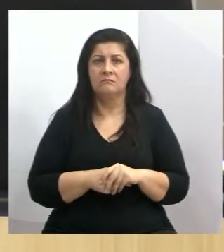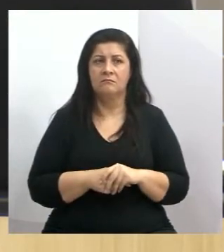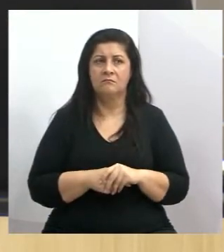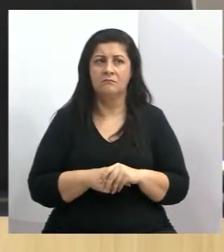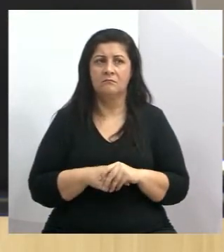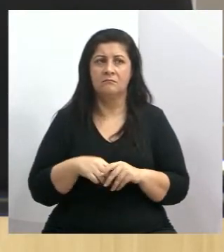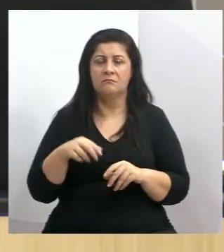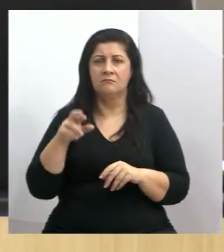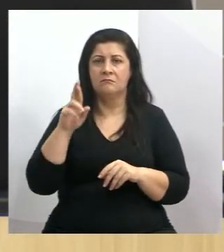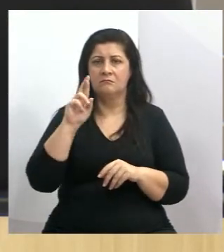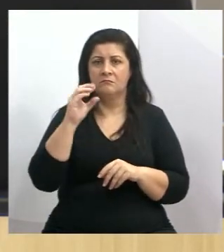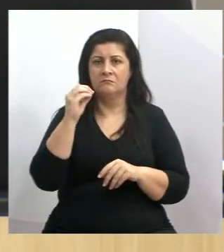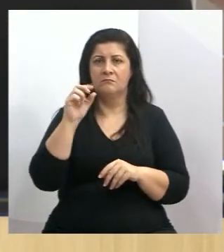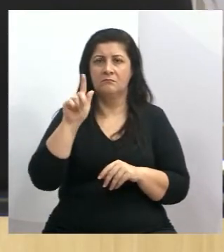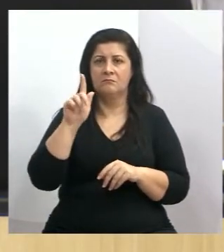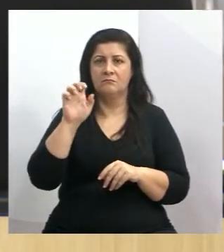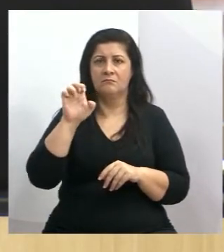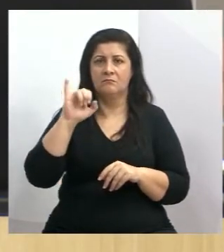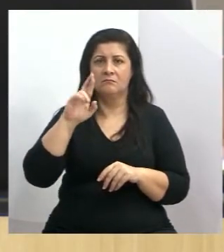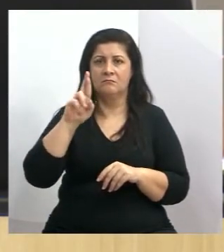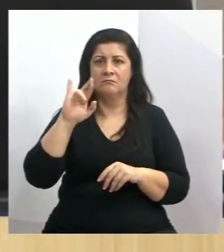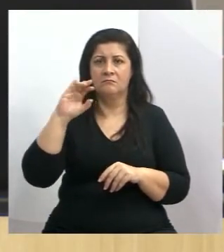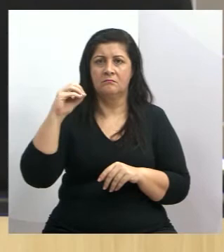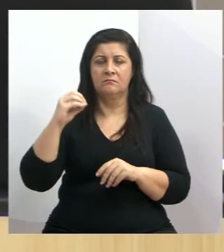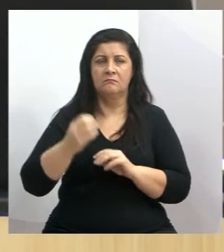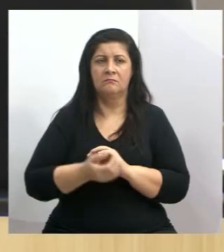Vereador Rogério Timóteo